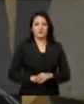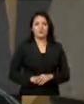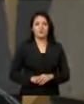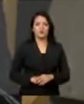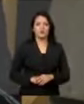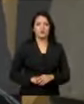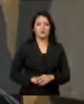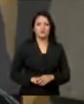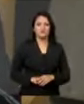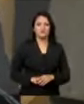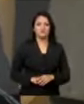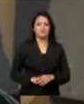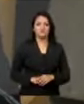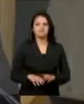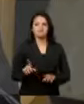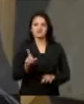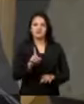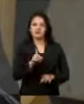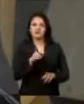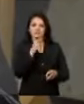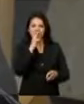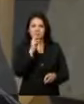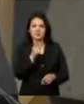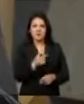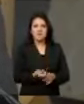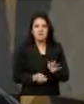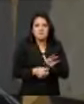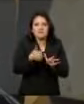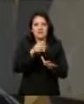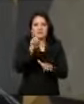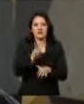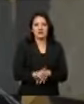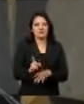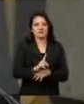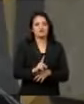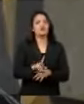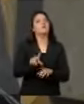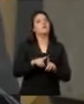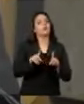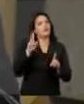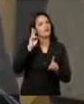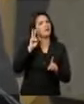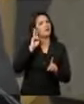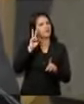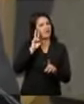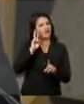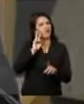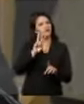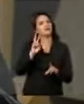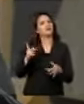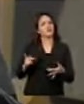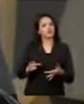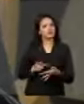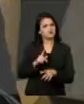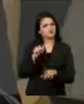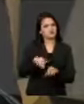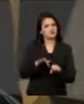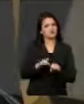se mostrou inédita, considerada a história recente do